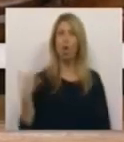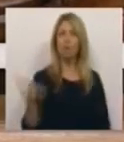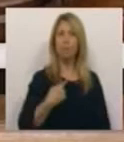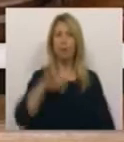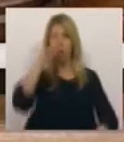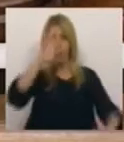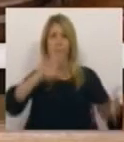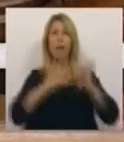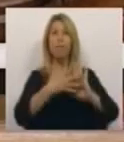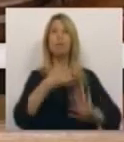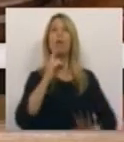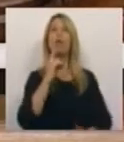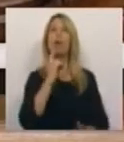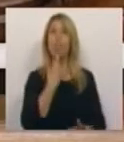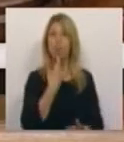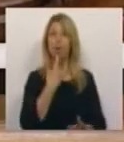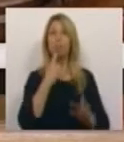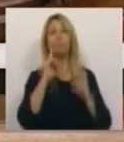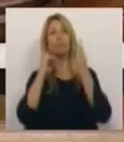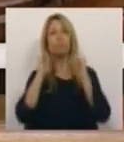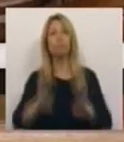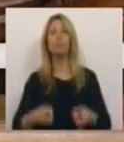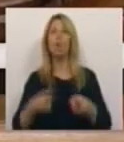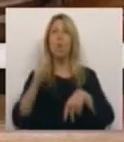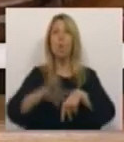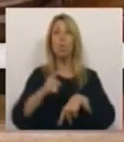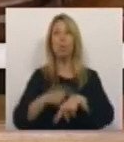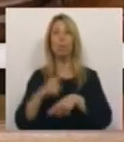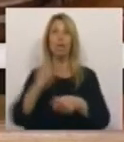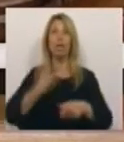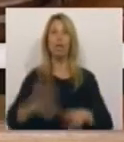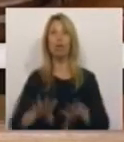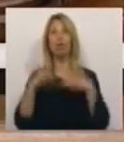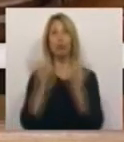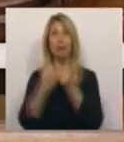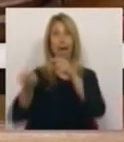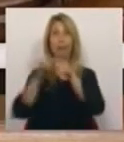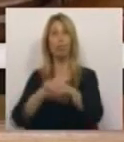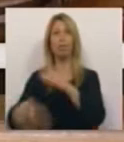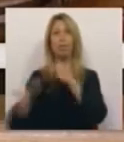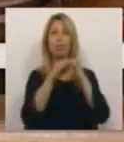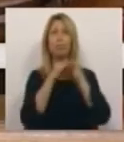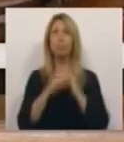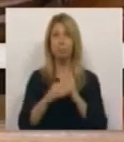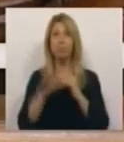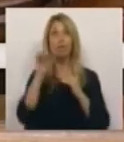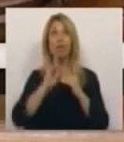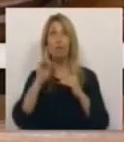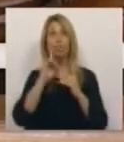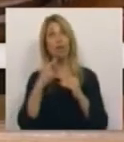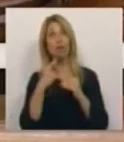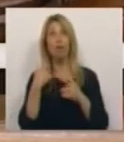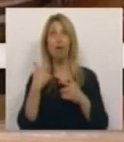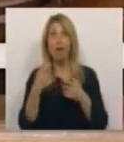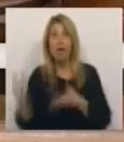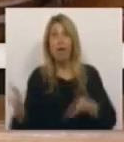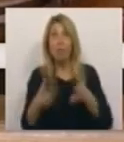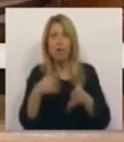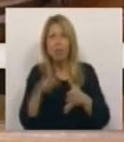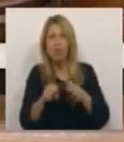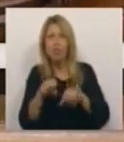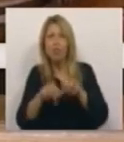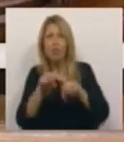Abril inaugurou um tempo de direitos sociais e políticos das mulheres que são parte integrante de um caminho de progresso conquistado com a corajosa luta